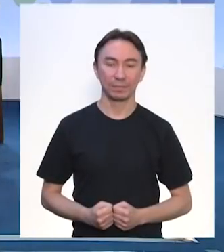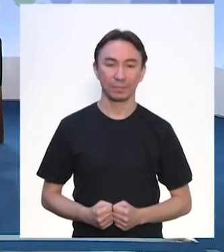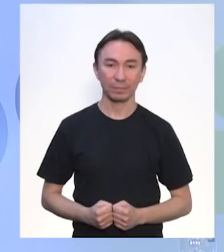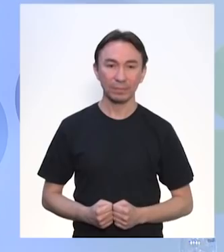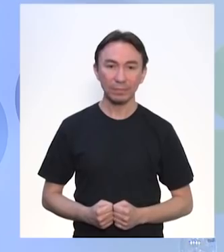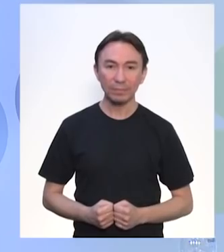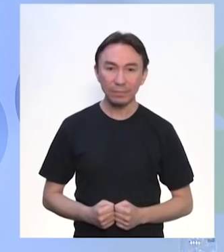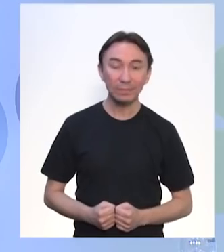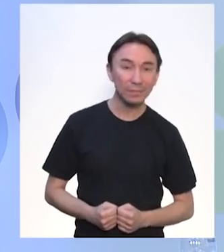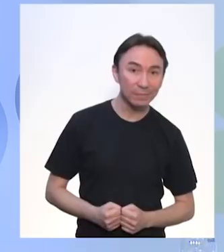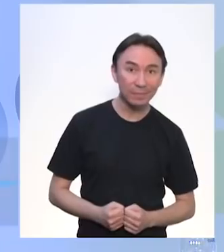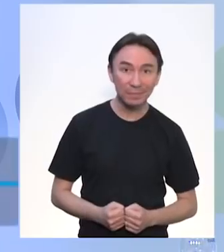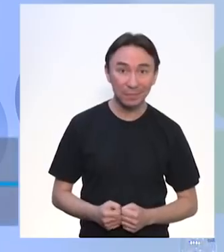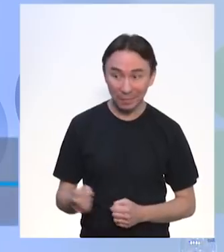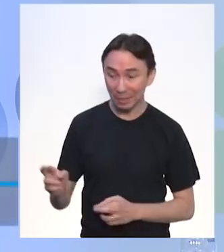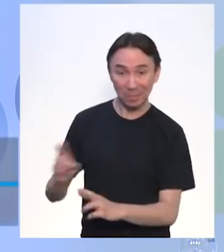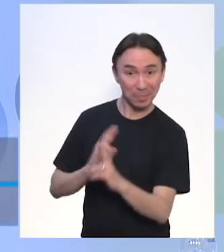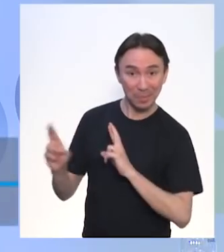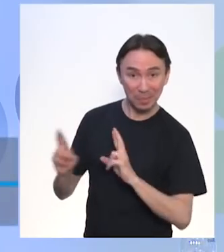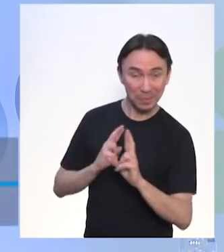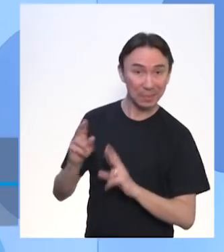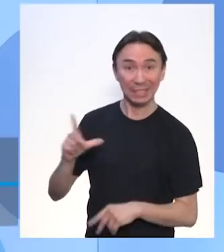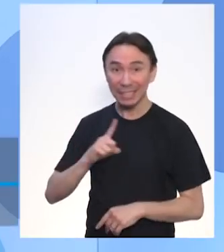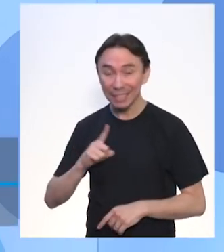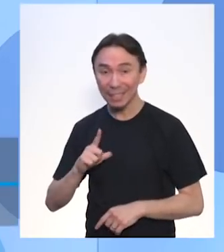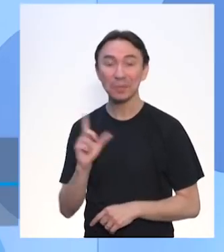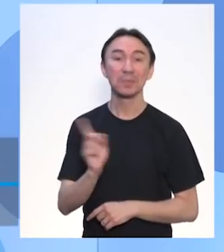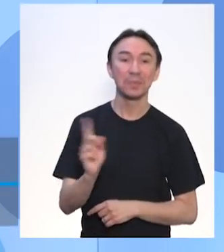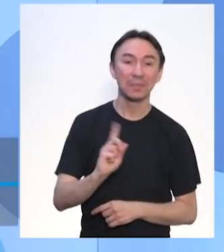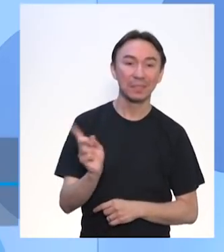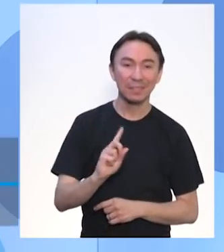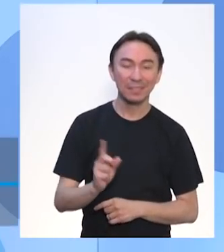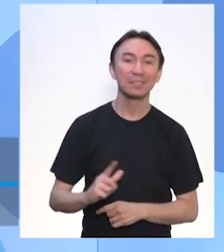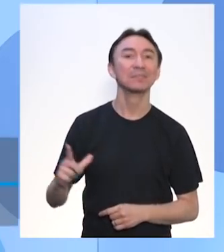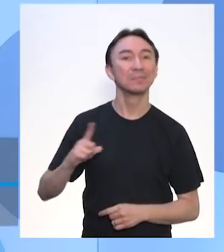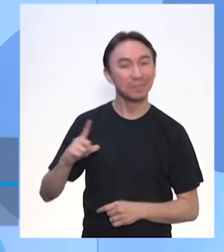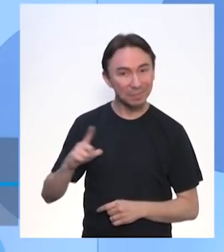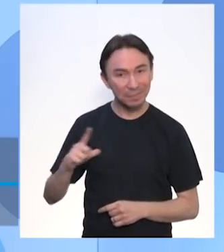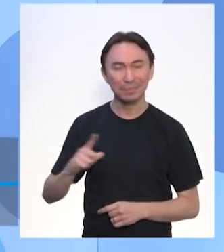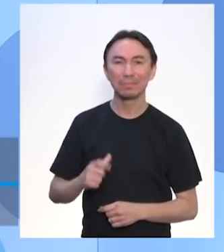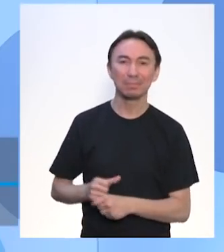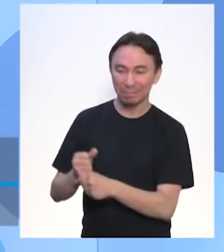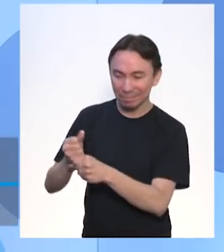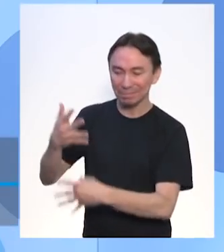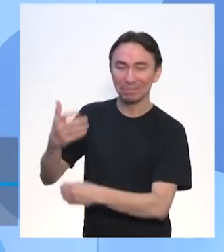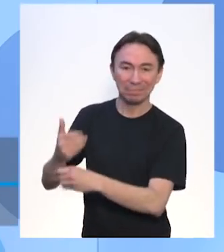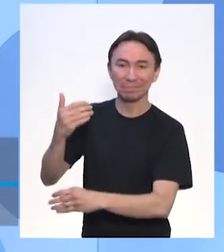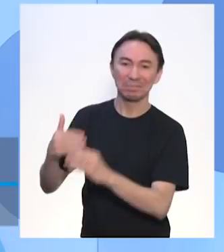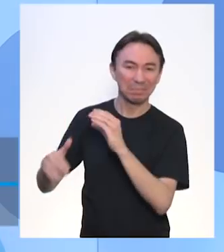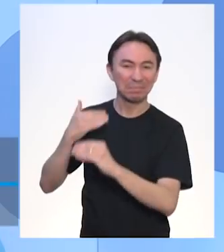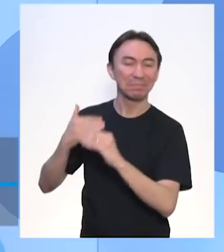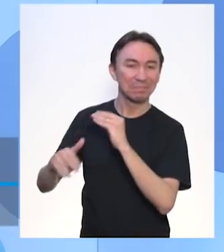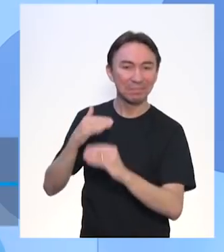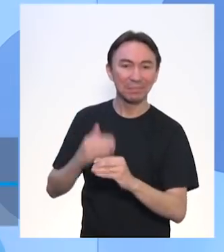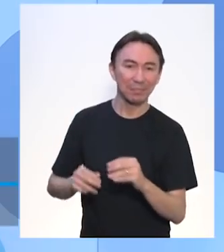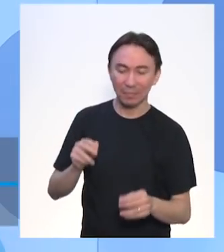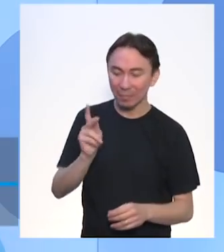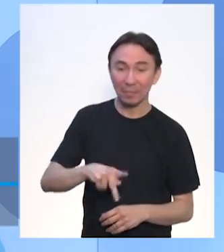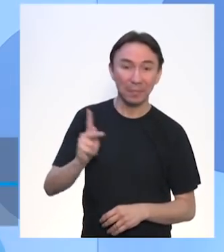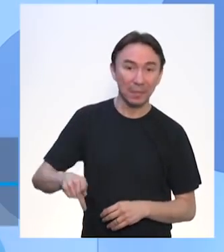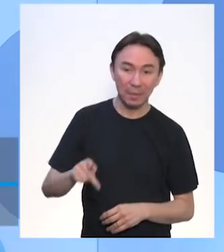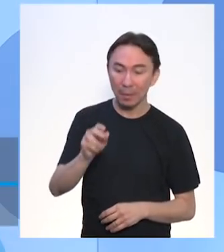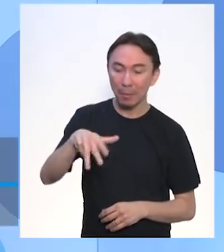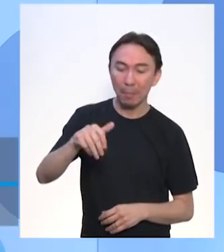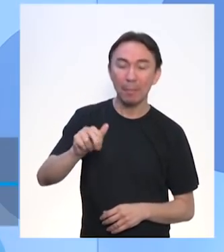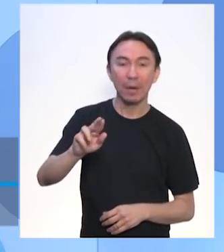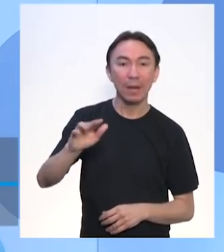Duda, veio respostas aí pra gente? Sim, Pro, a gente tem bastante interação aqui. A Pro Maria do Carmo falando